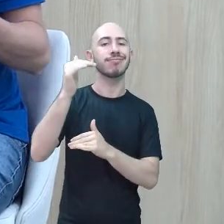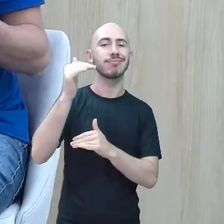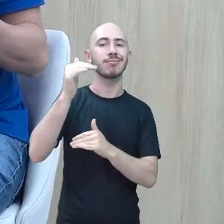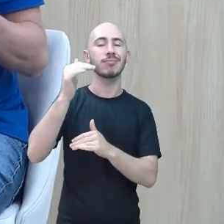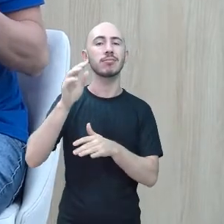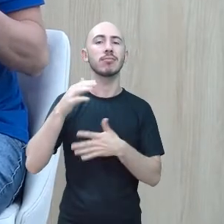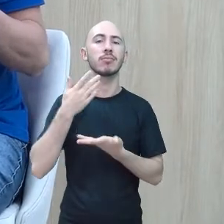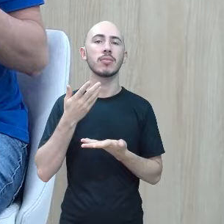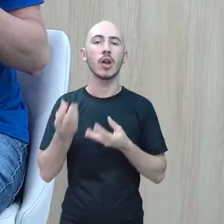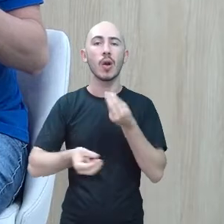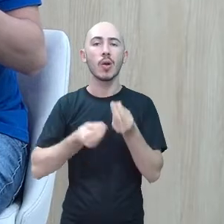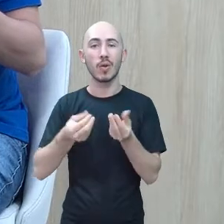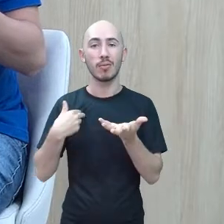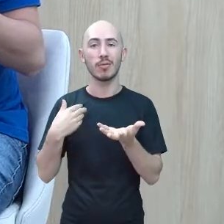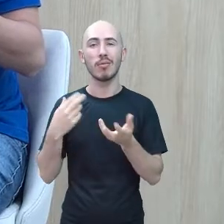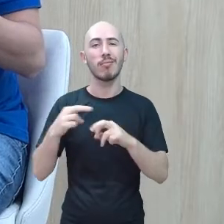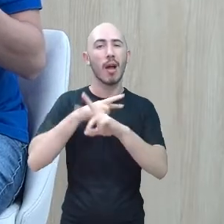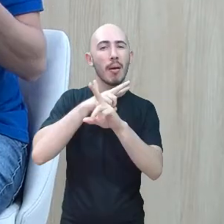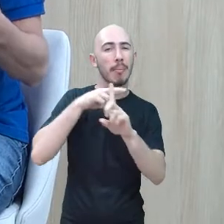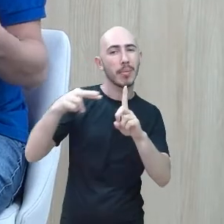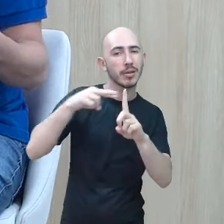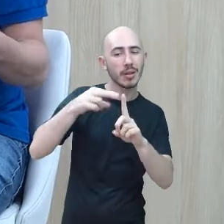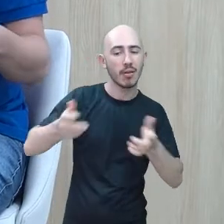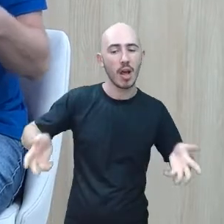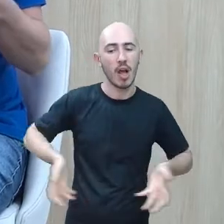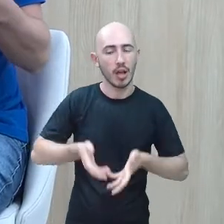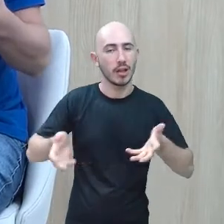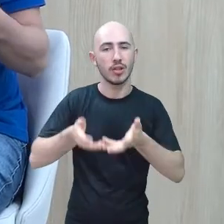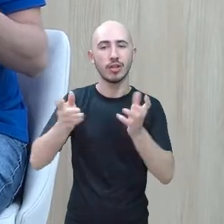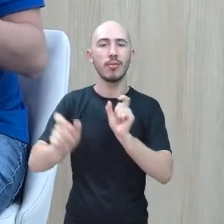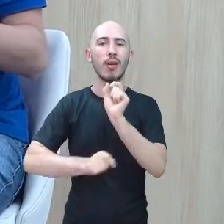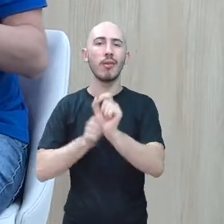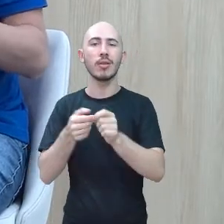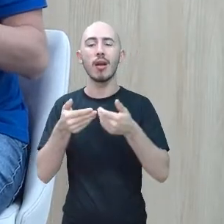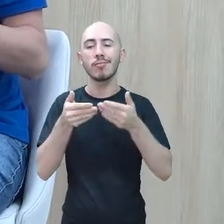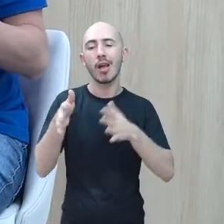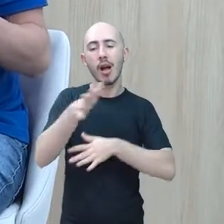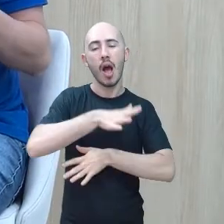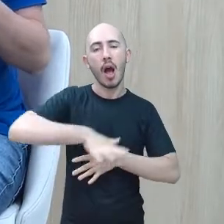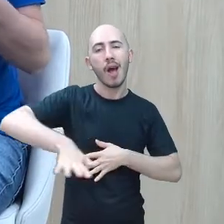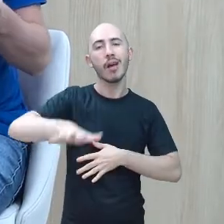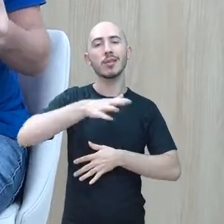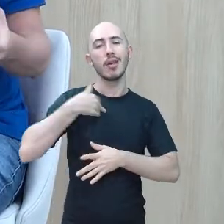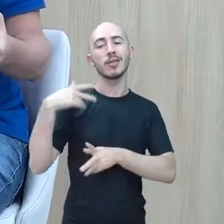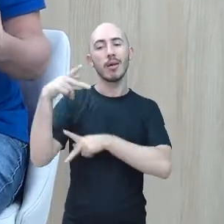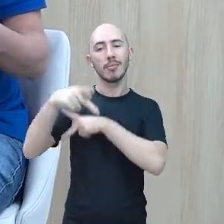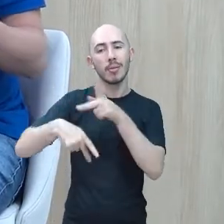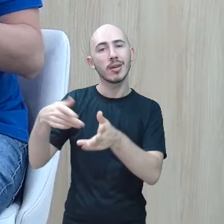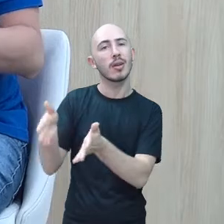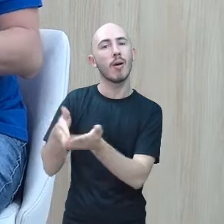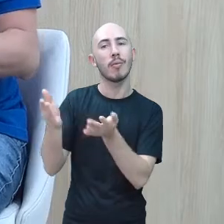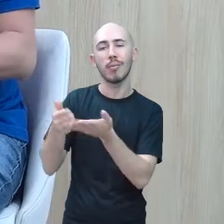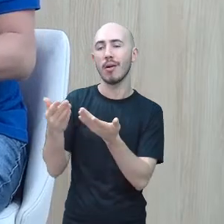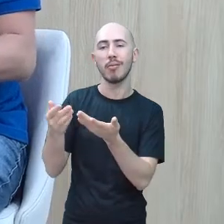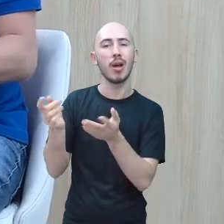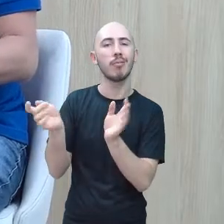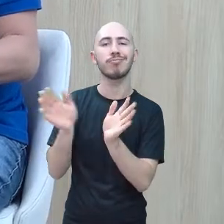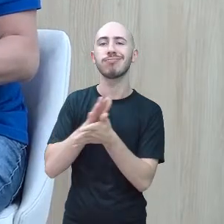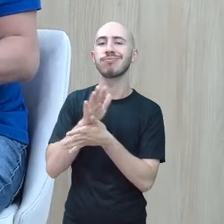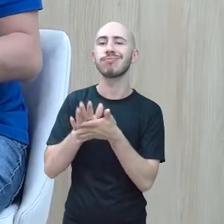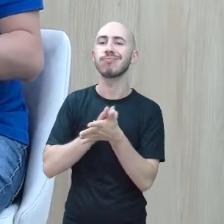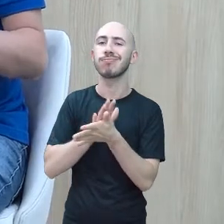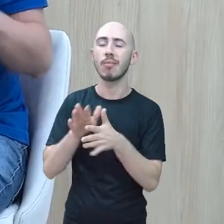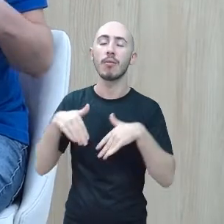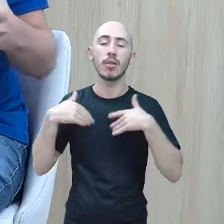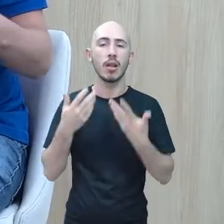sem pensar de fato, né, em valorizar ou abrir de fato espaço para essa população mais pobre da cidade do Recife, né?